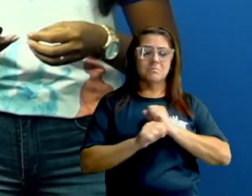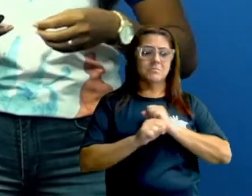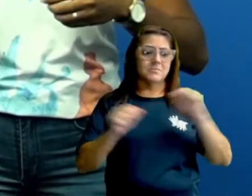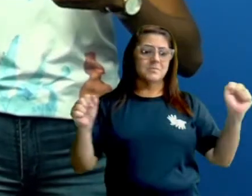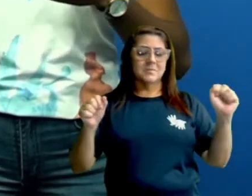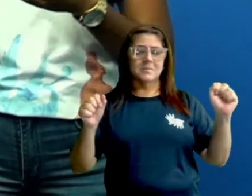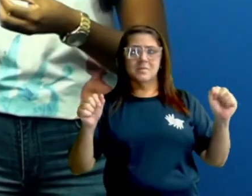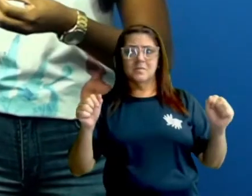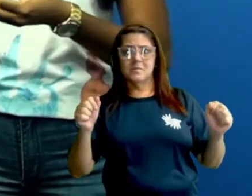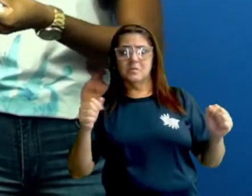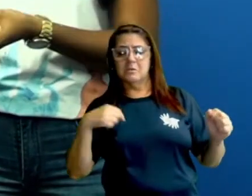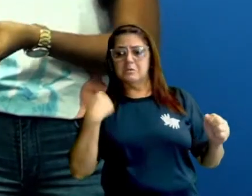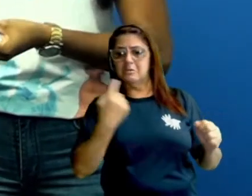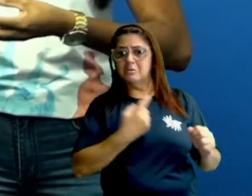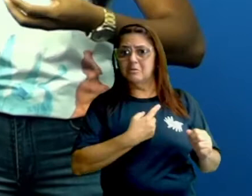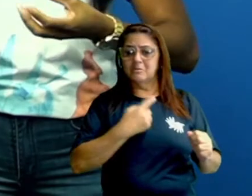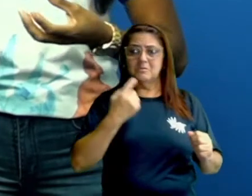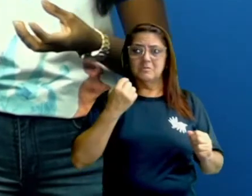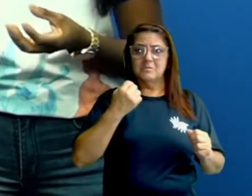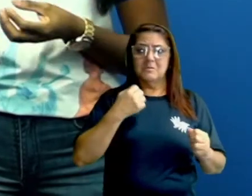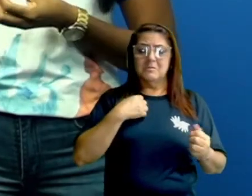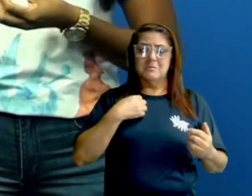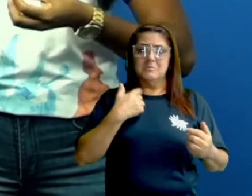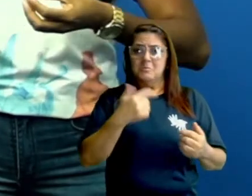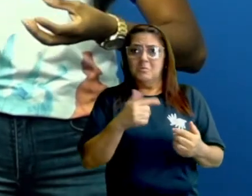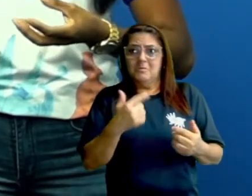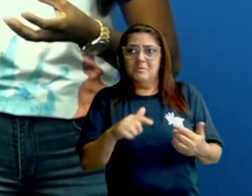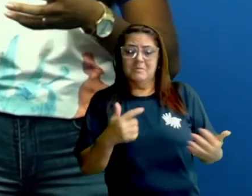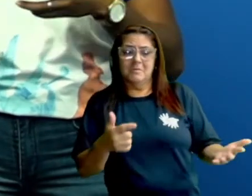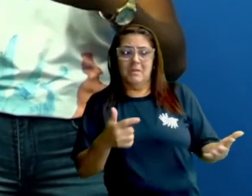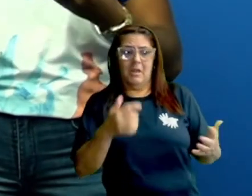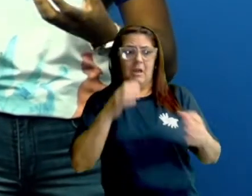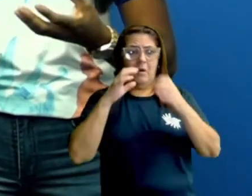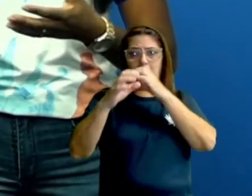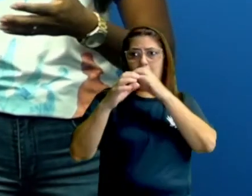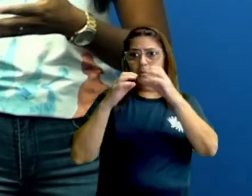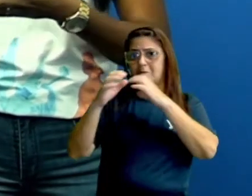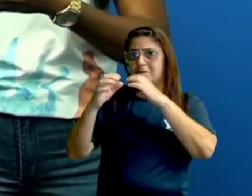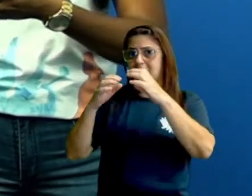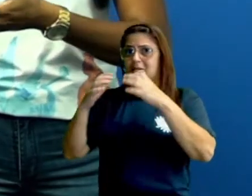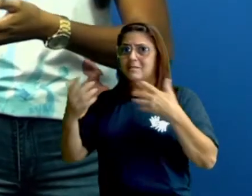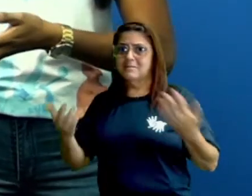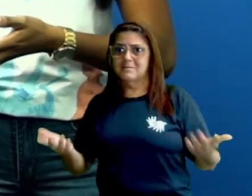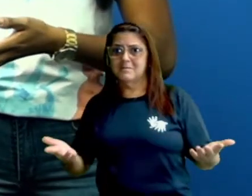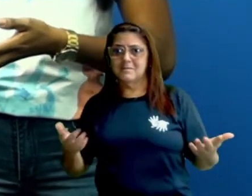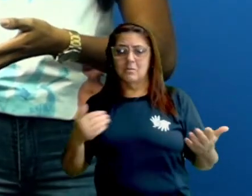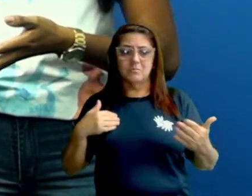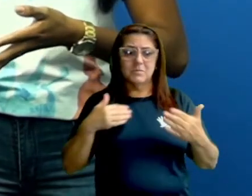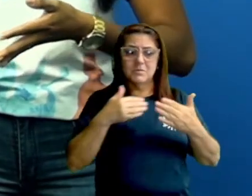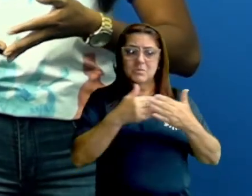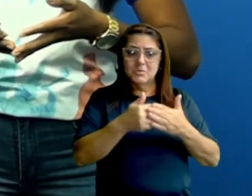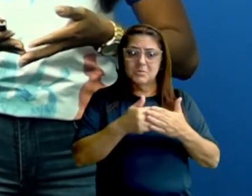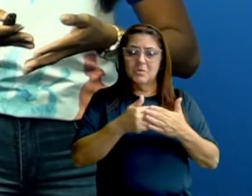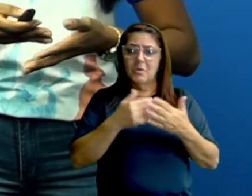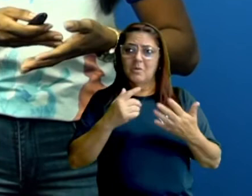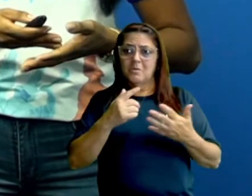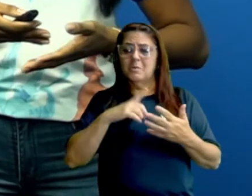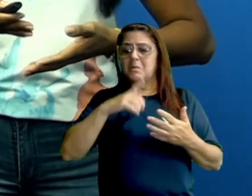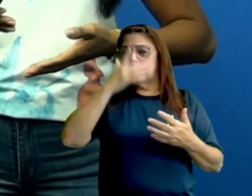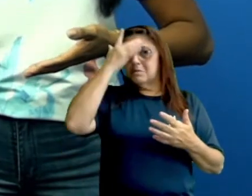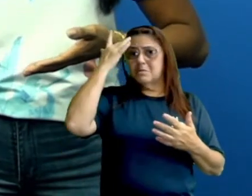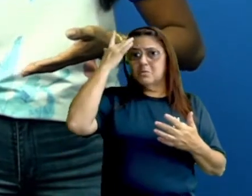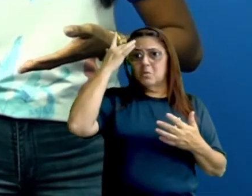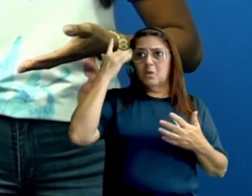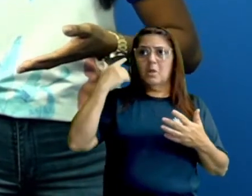você não estar com algum meio digital para comunicar com pessoas que não estão próximas. Então, quando a gente